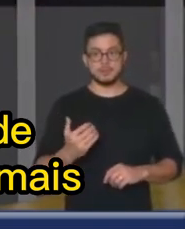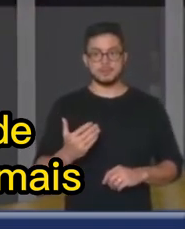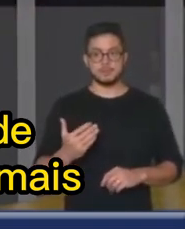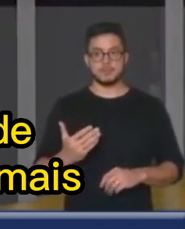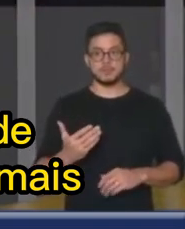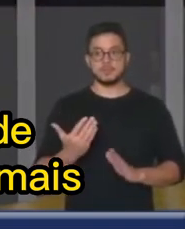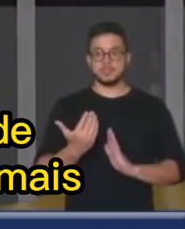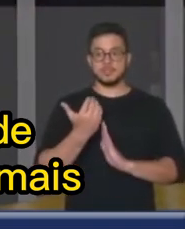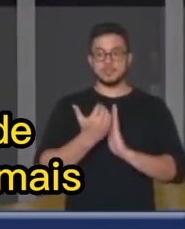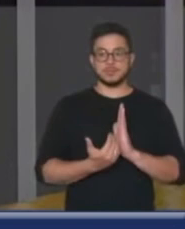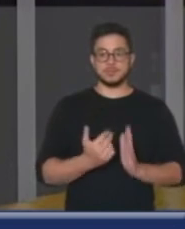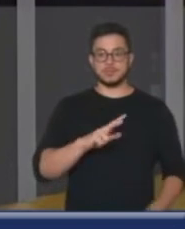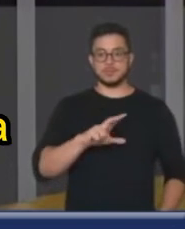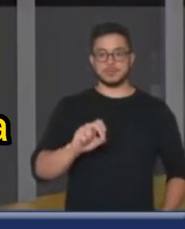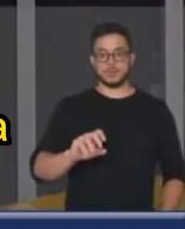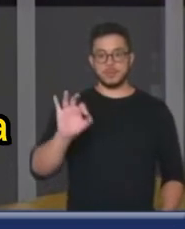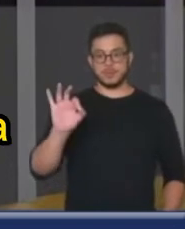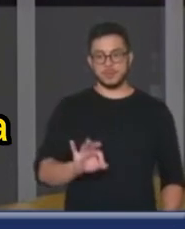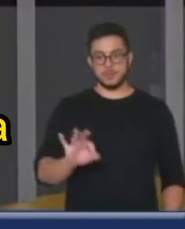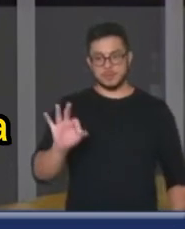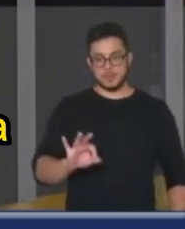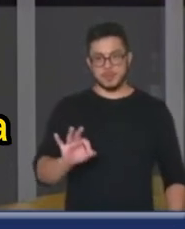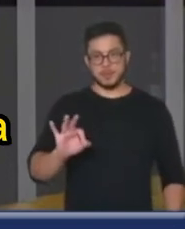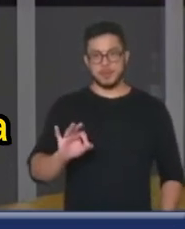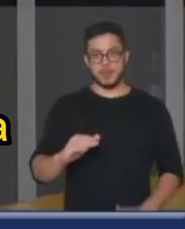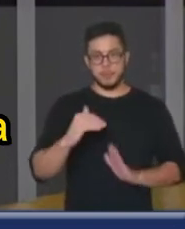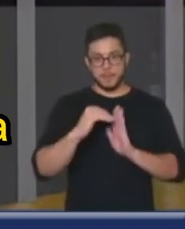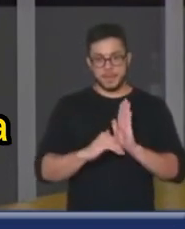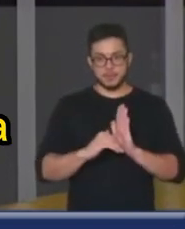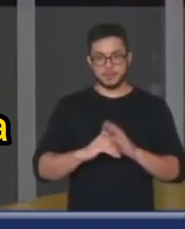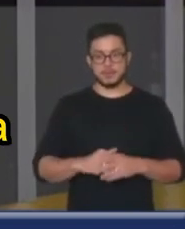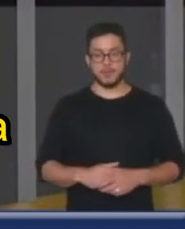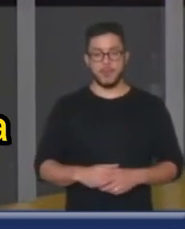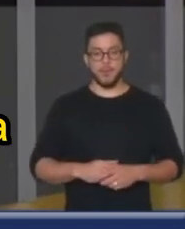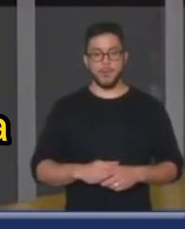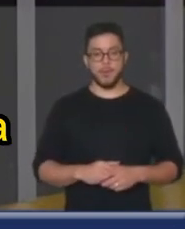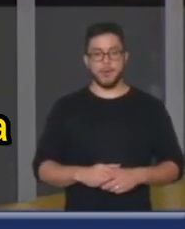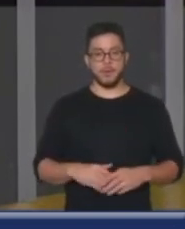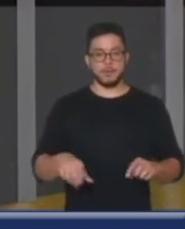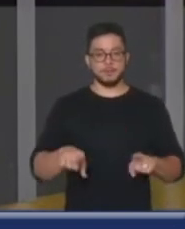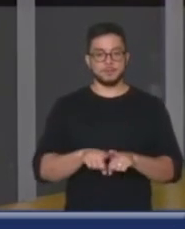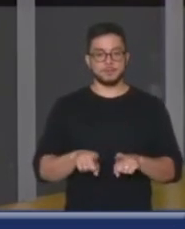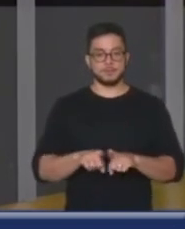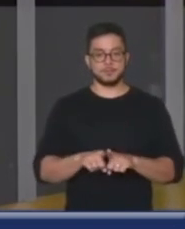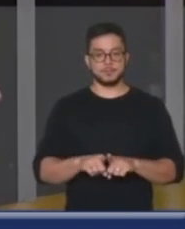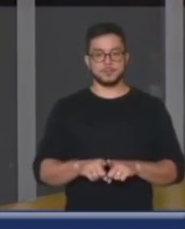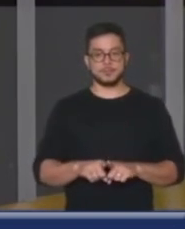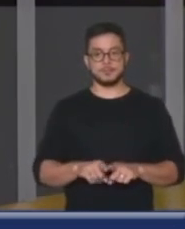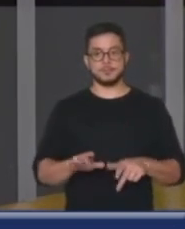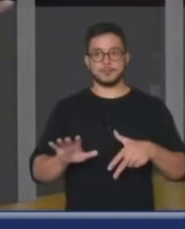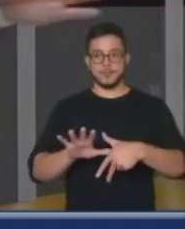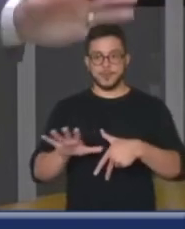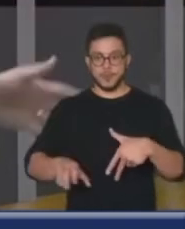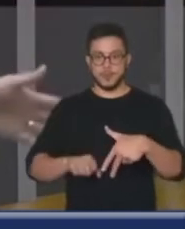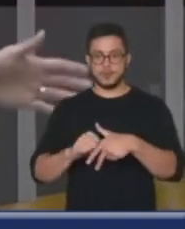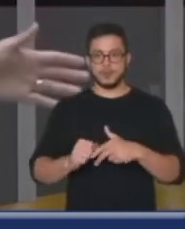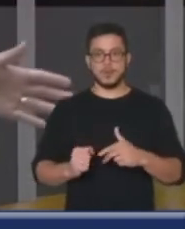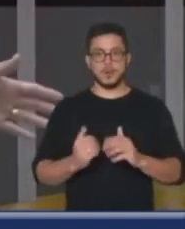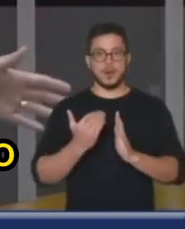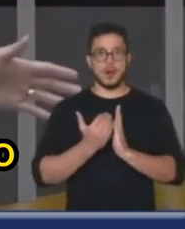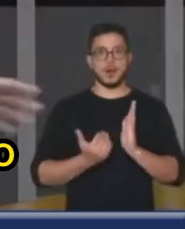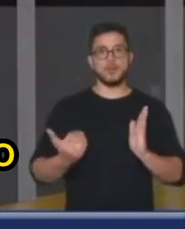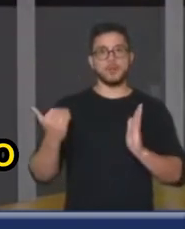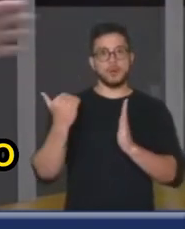de empregos formais. Temos o aumento, aumentou a corrupção com o orçamento secreto, que ele tanto